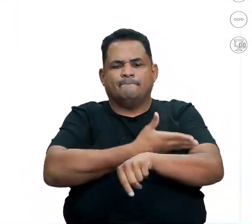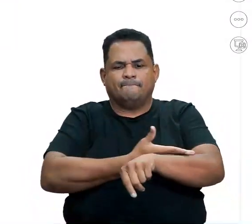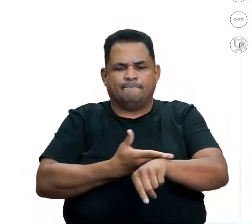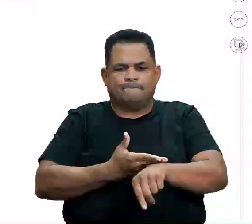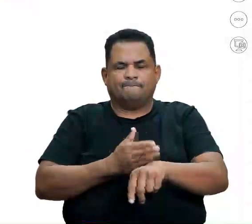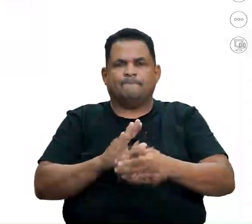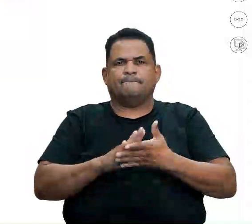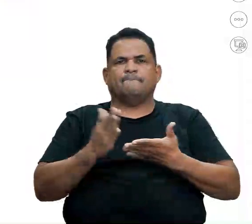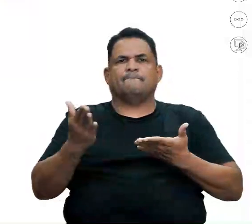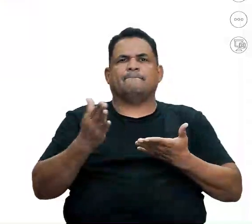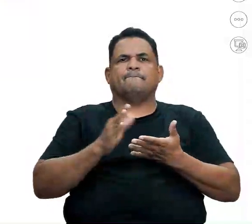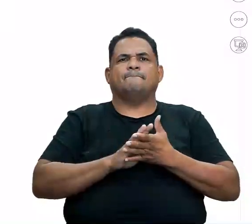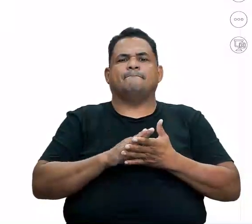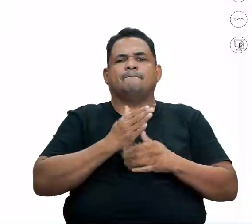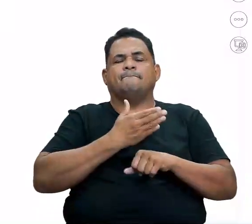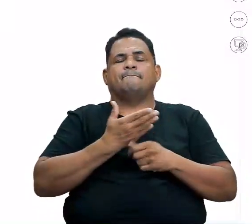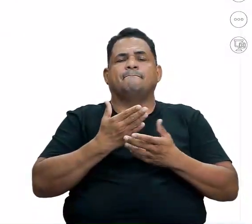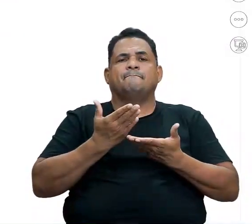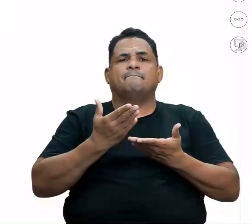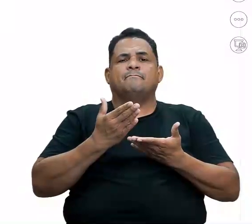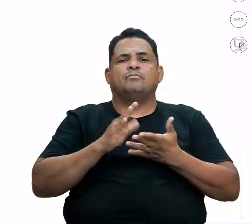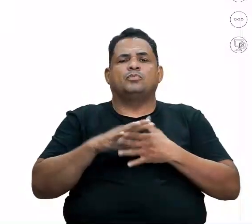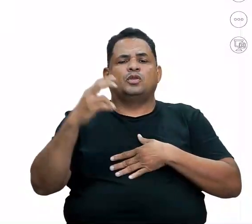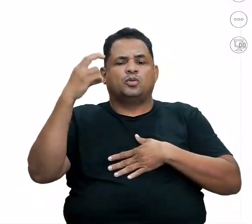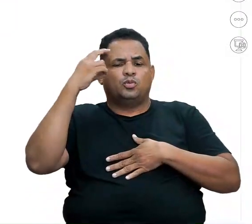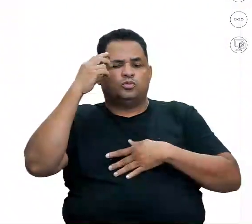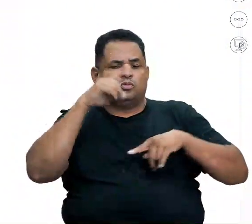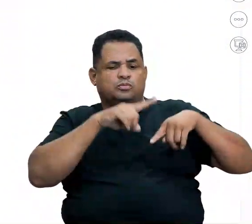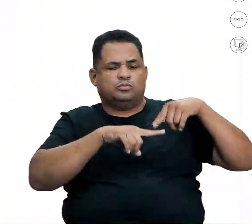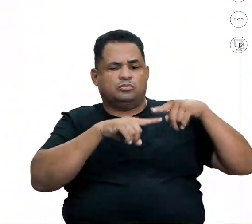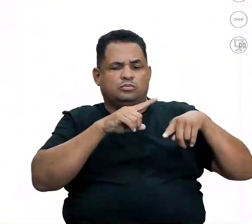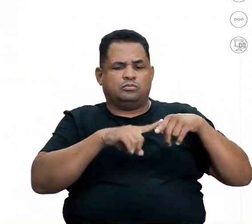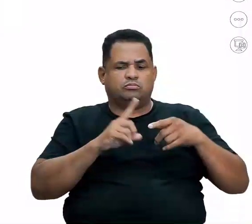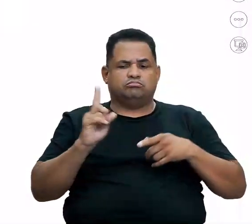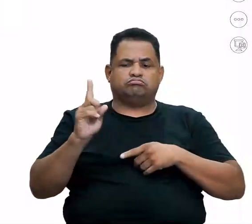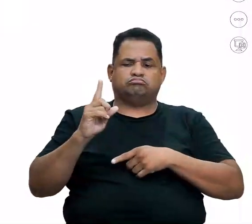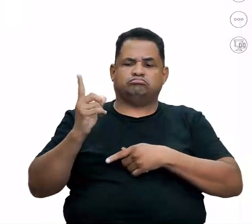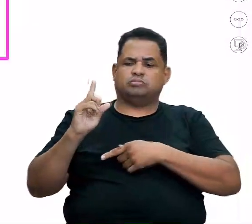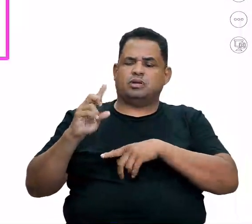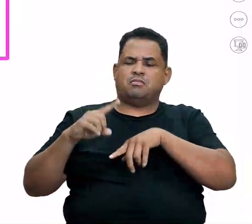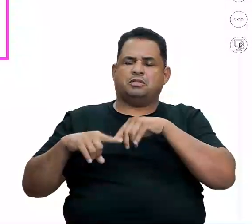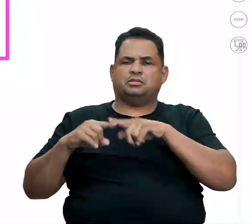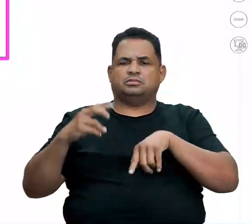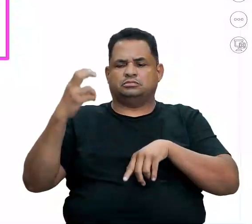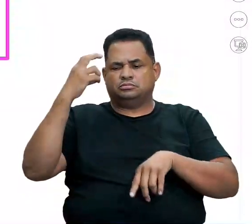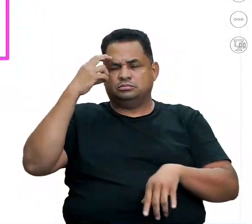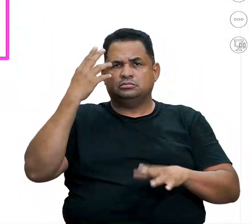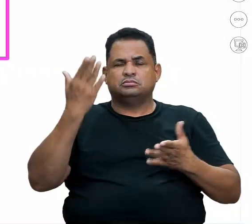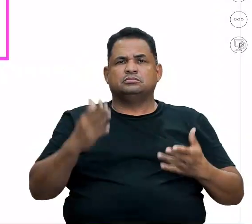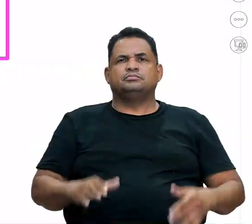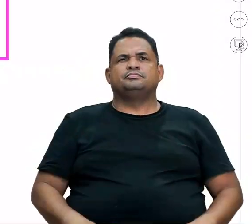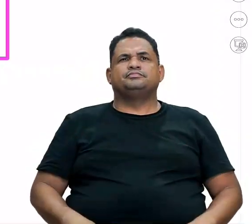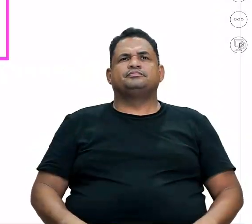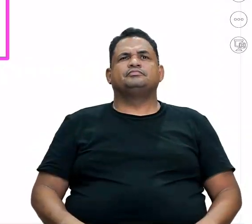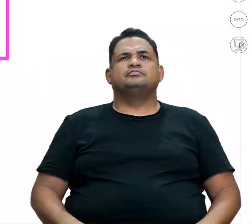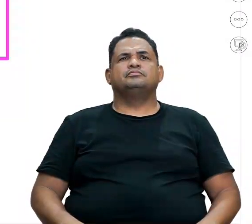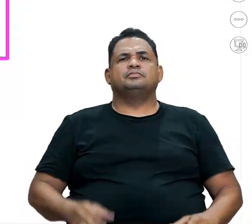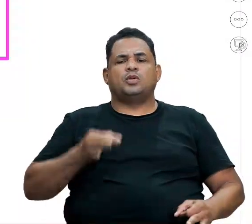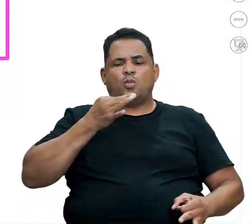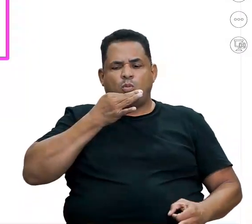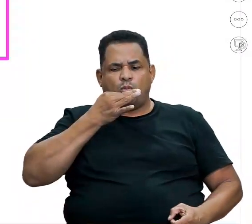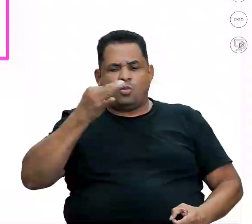que envolve os hábitos, que envolve a cultura material, que envolve a cultura imaterial, né? Então, por relativismo